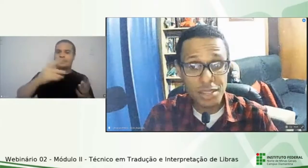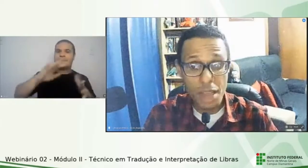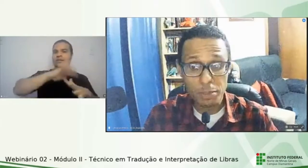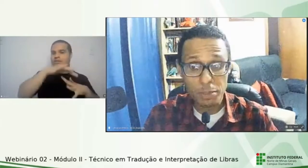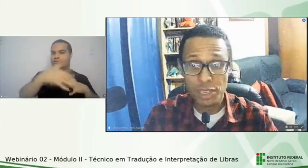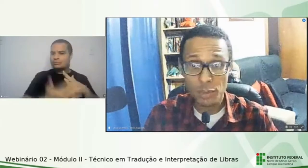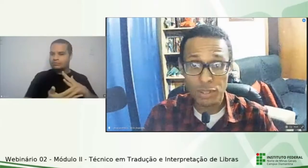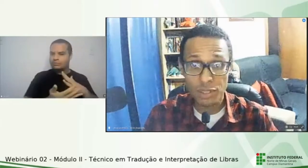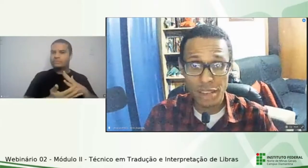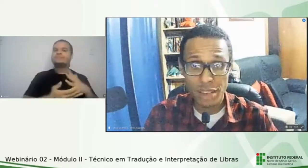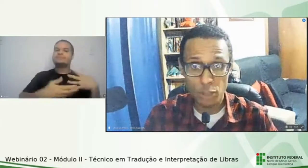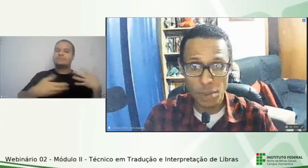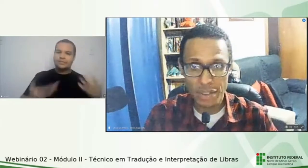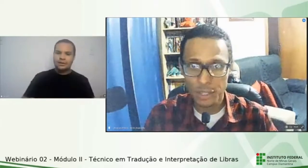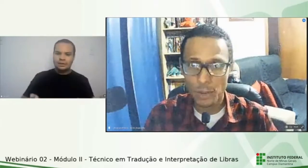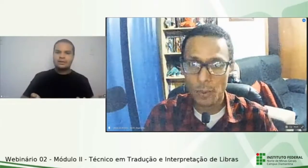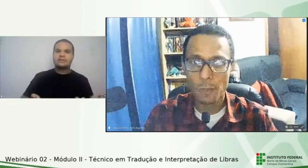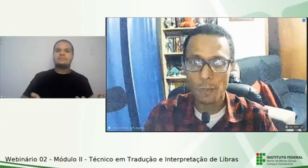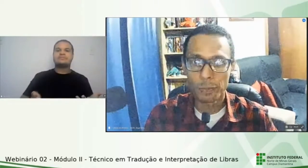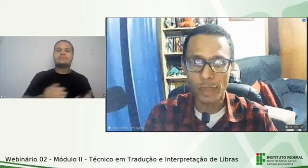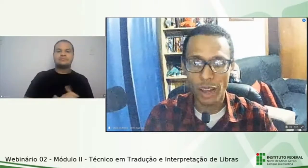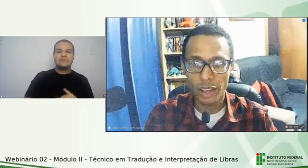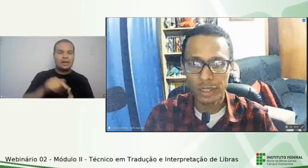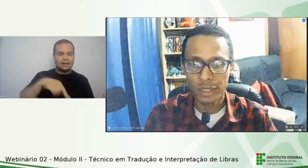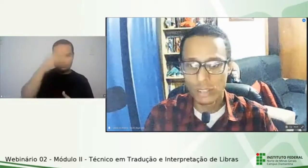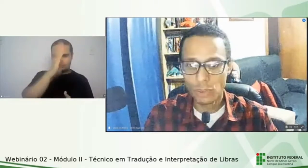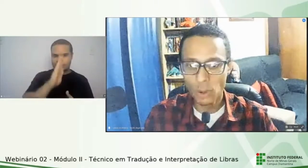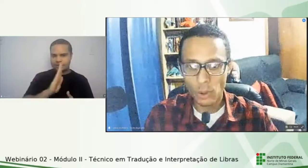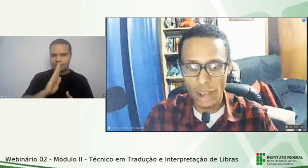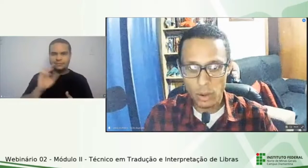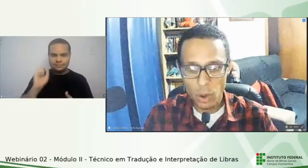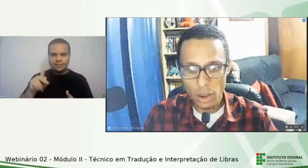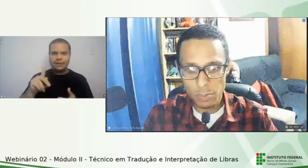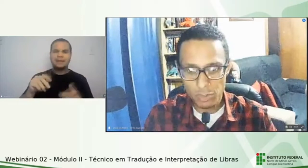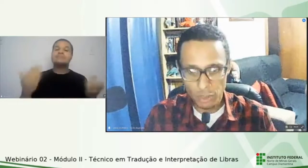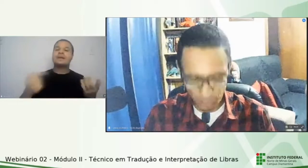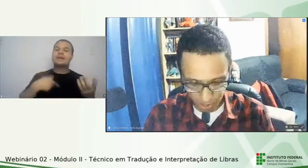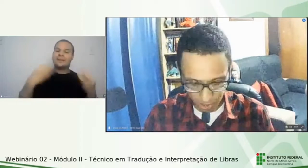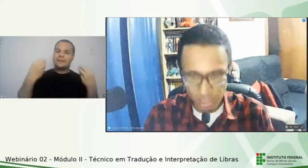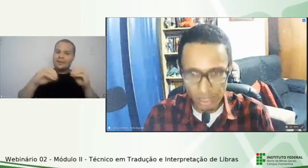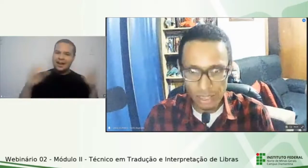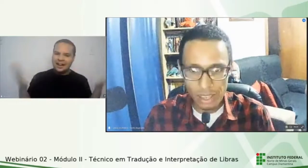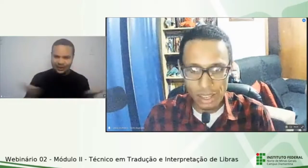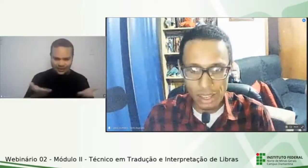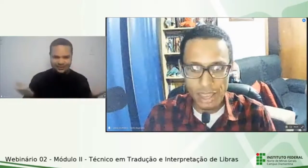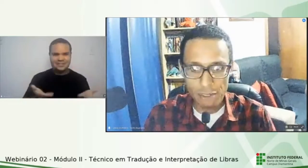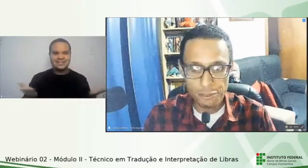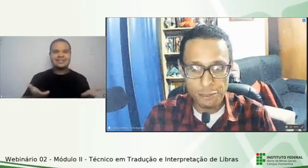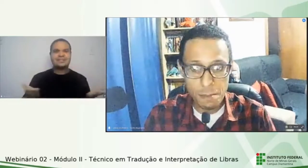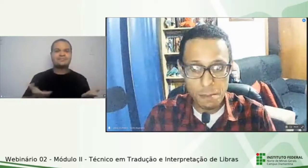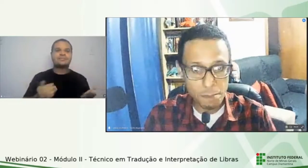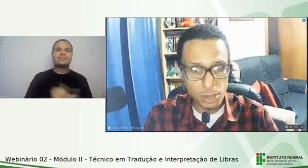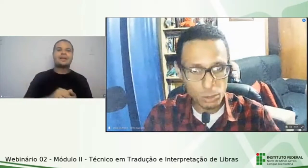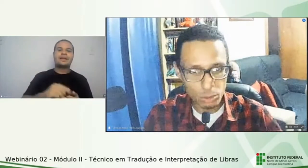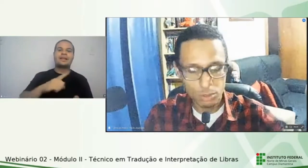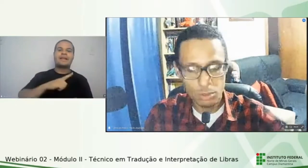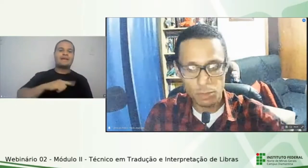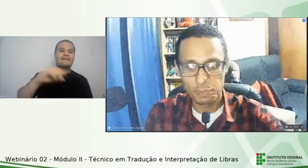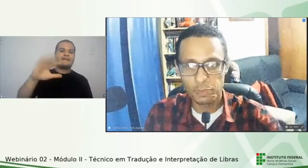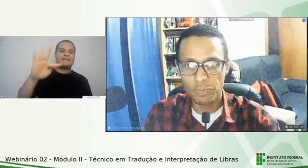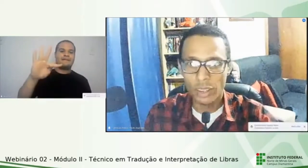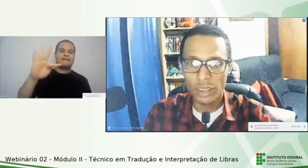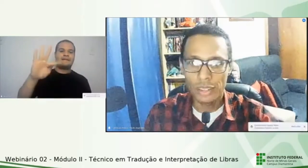guias intérpretes de língua de sinais no Brasil, tá? Vou colocar agora para vocês aí, que é a